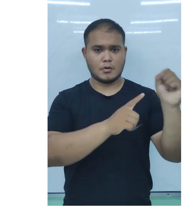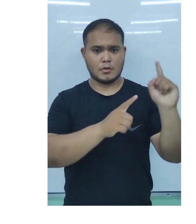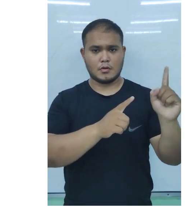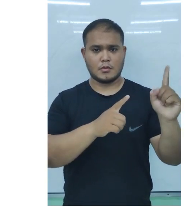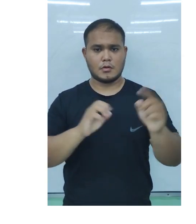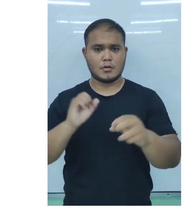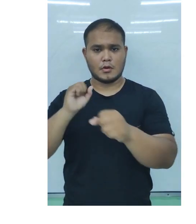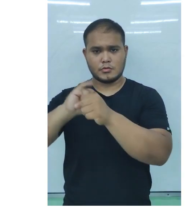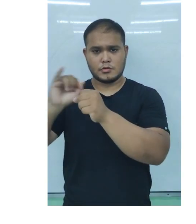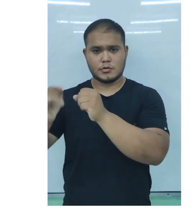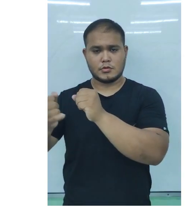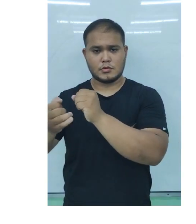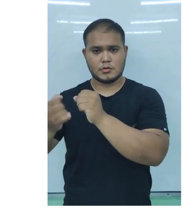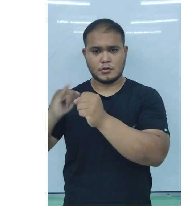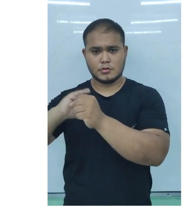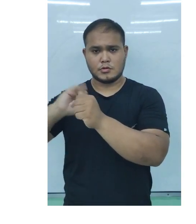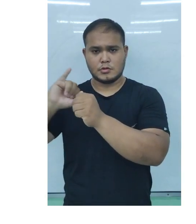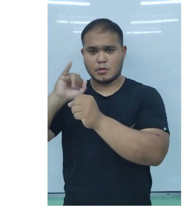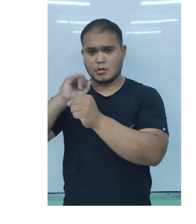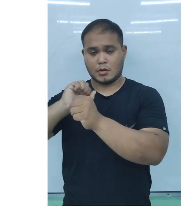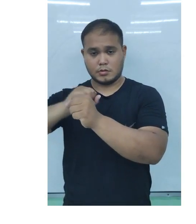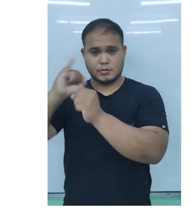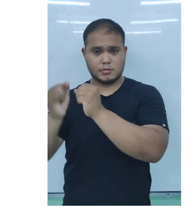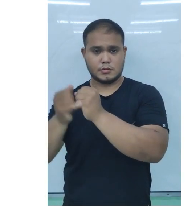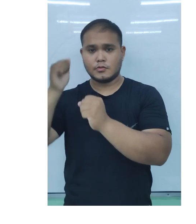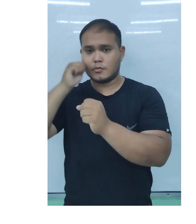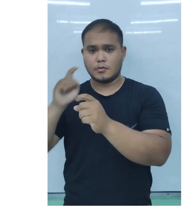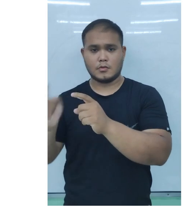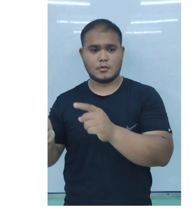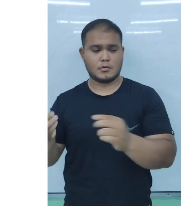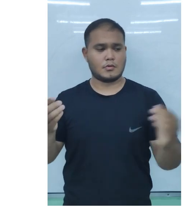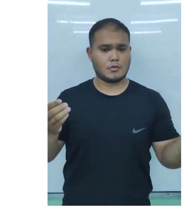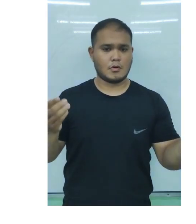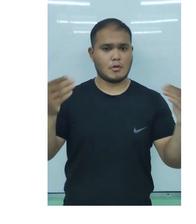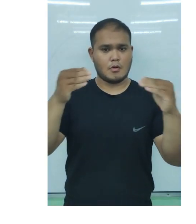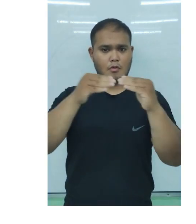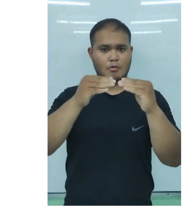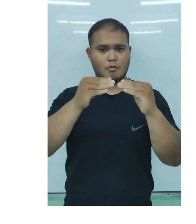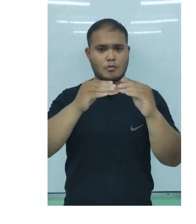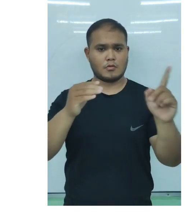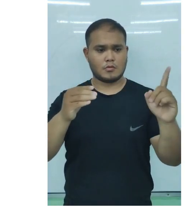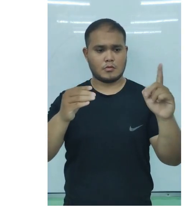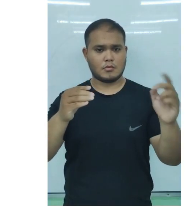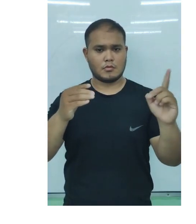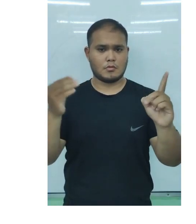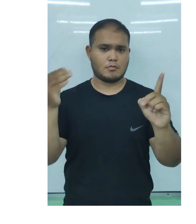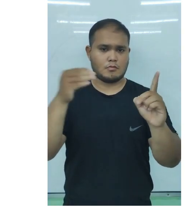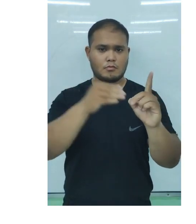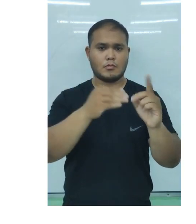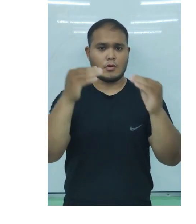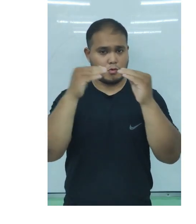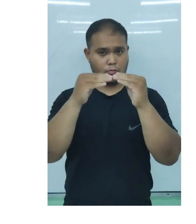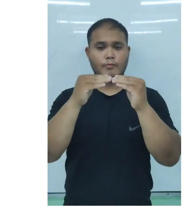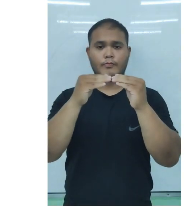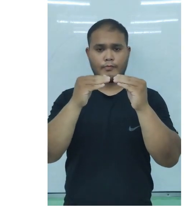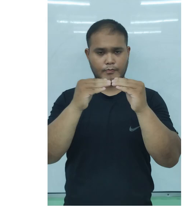acusativo, então está concordando em caso, e que está na sua forma plural, porque